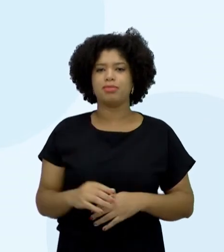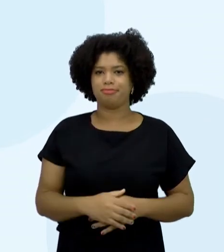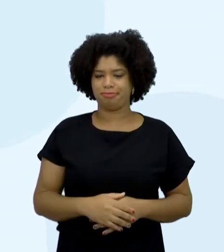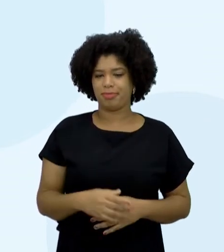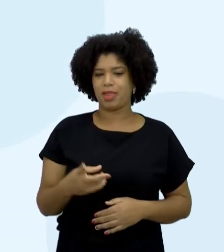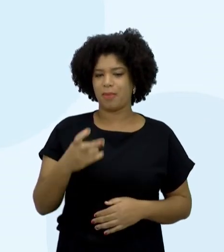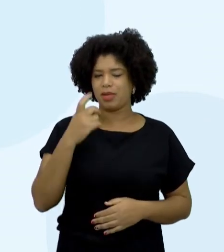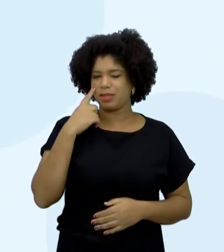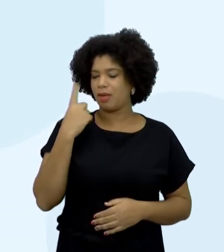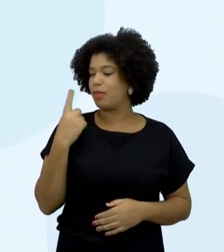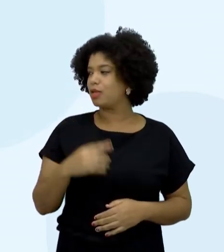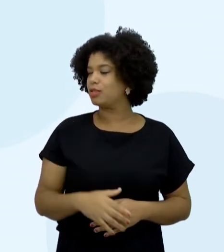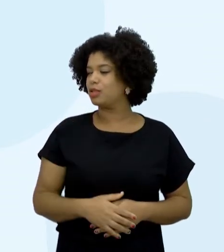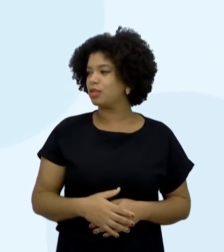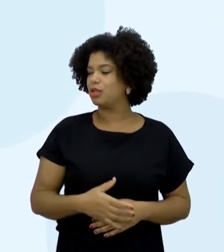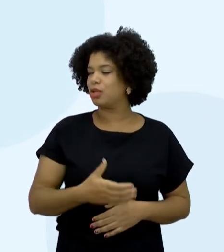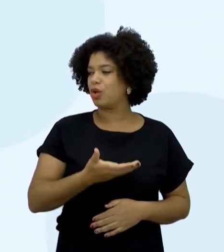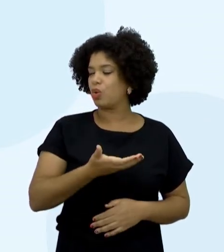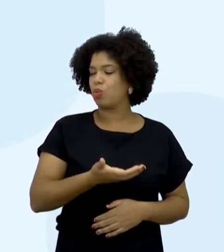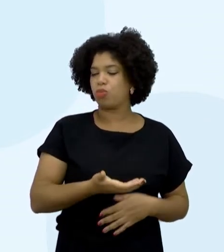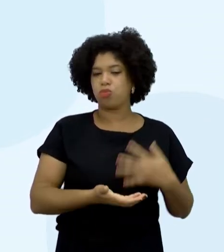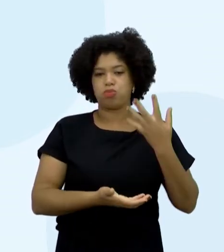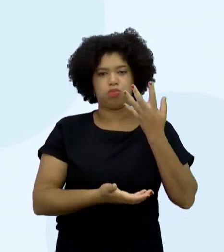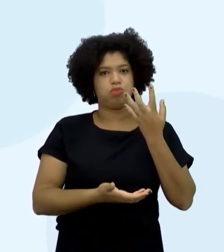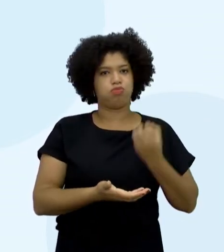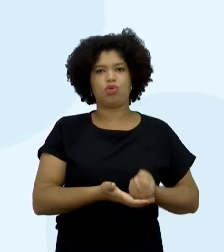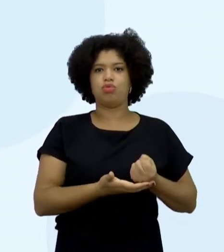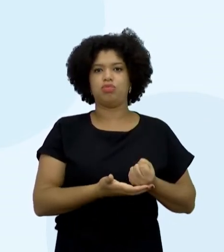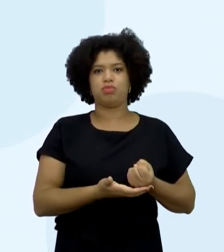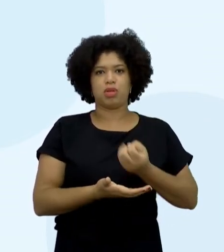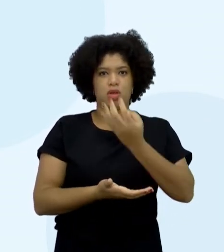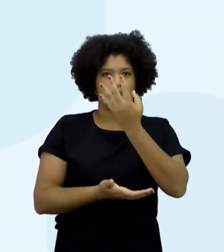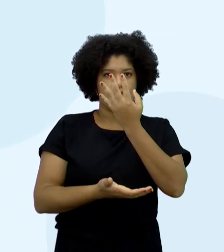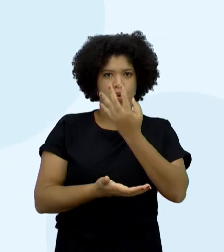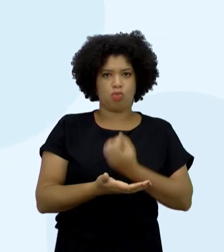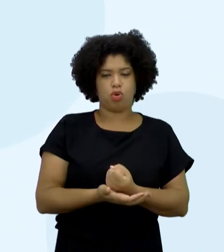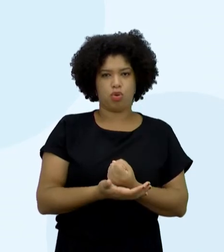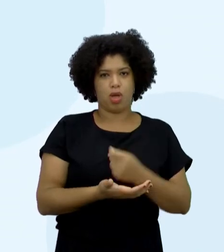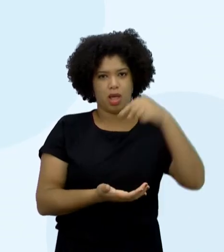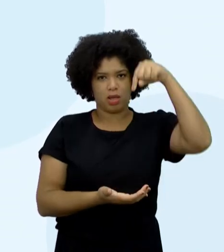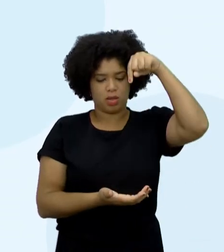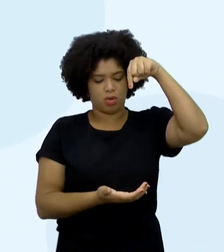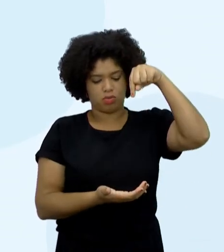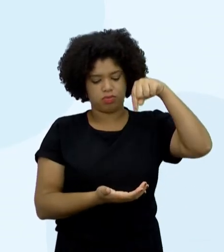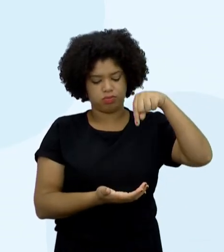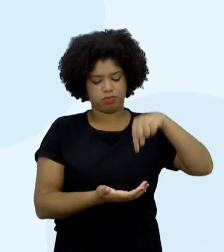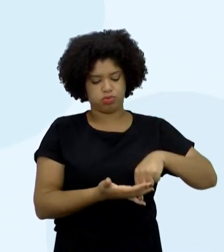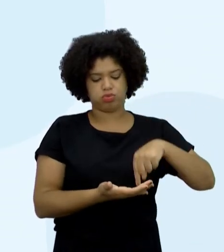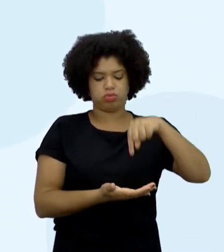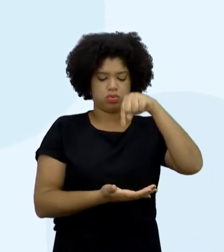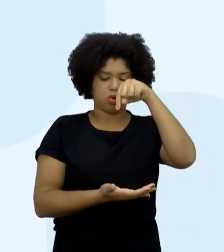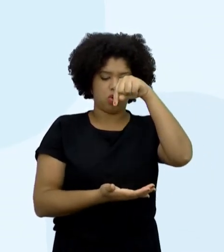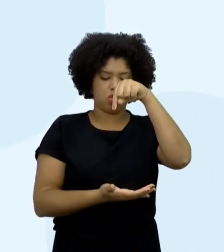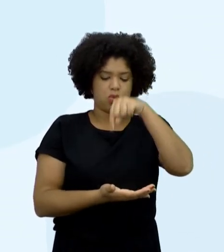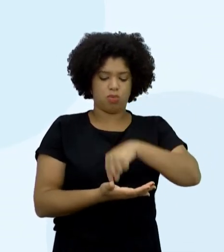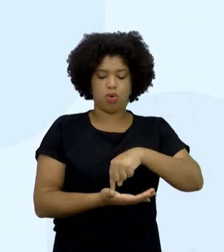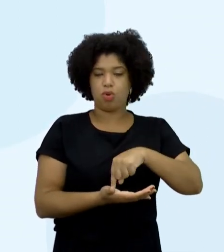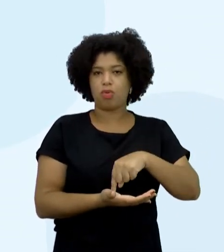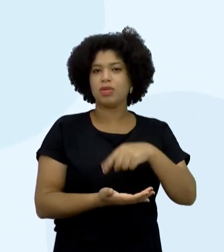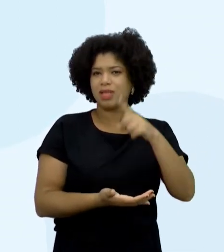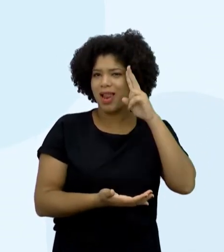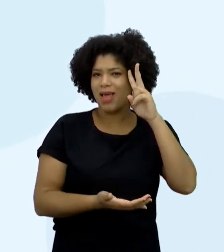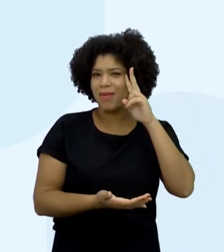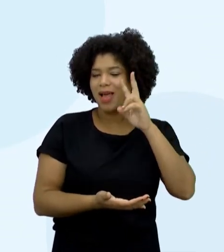feixe que você está vendo de raios solares aí, eles chegam praticamente paralelos aqui, incidiu num espelho. Todo raio que incide paralelo, qual é a regra